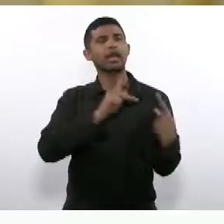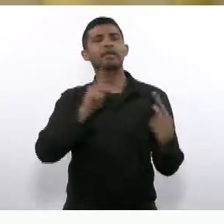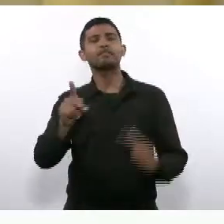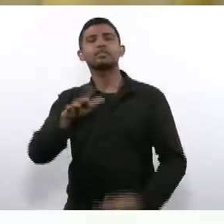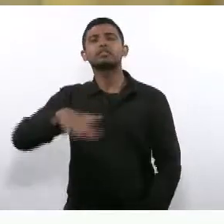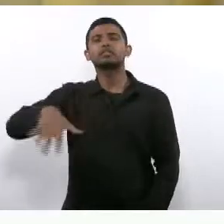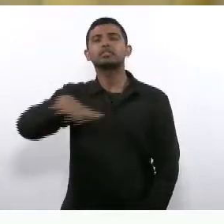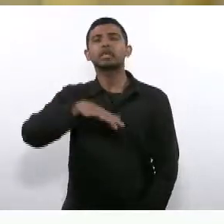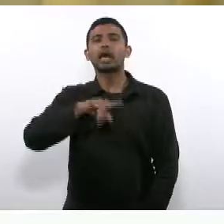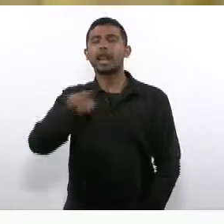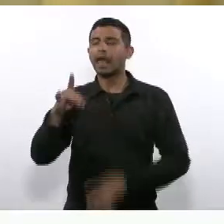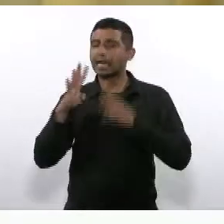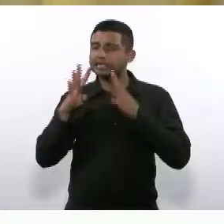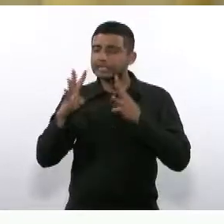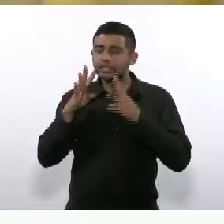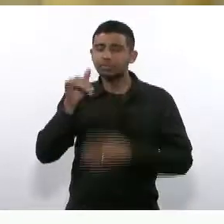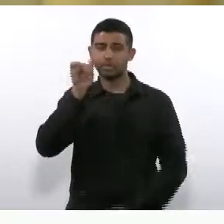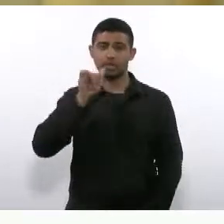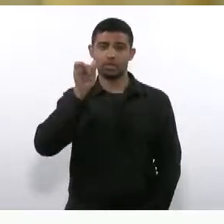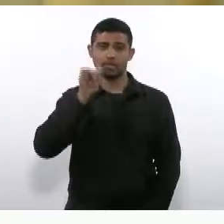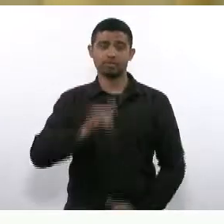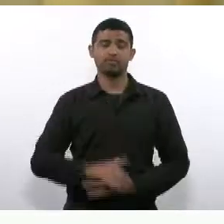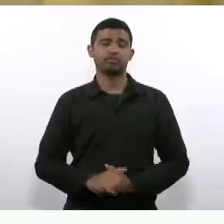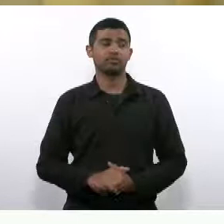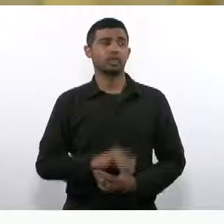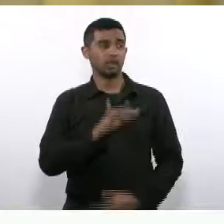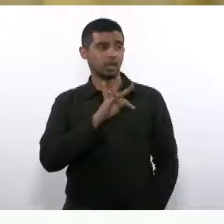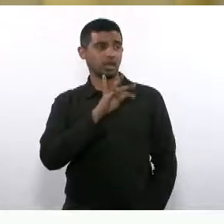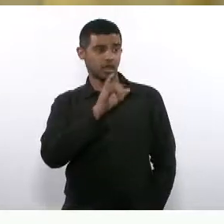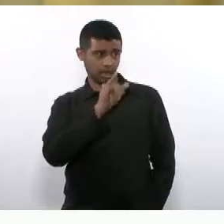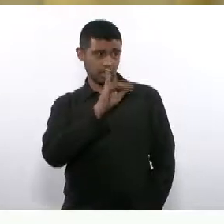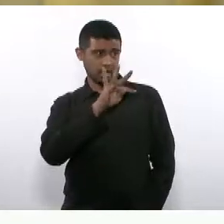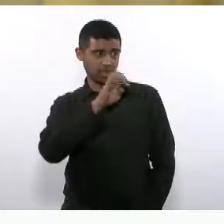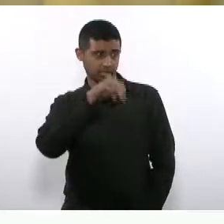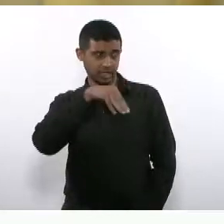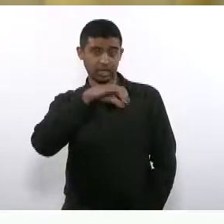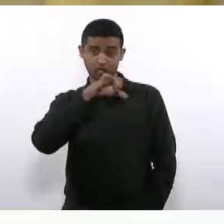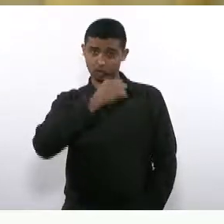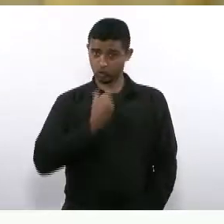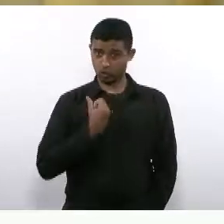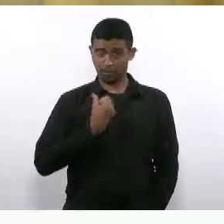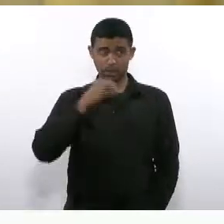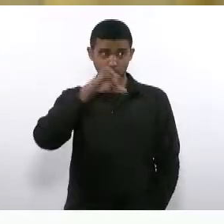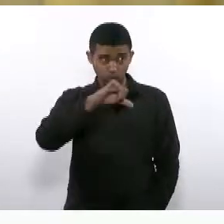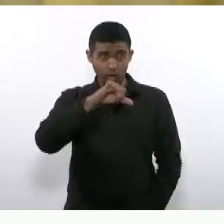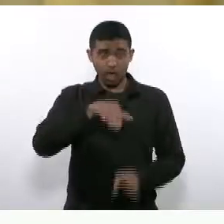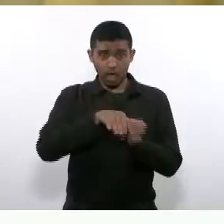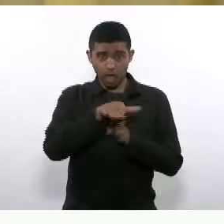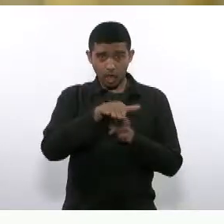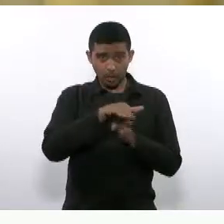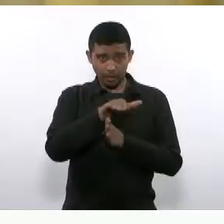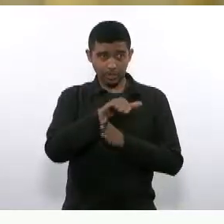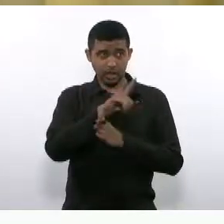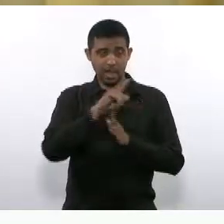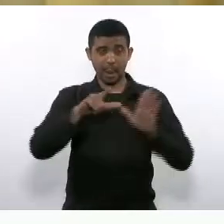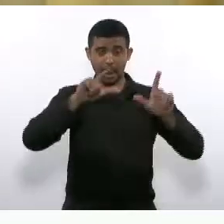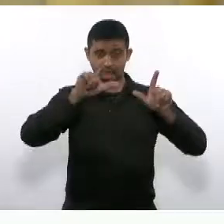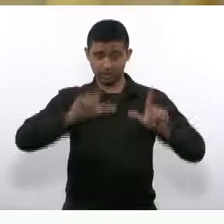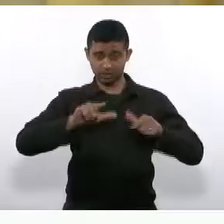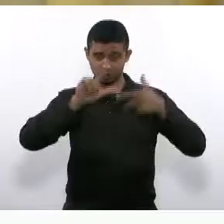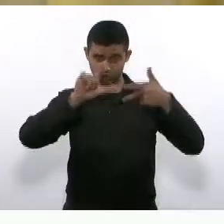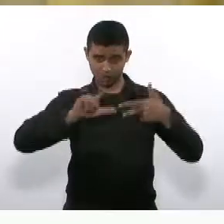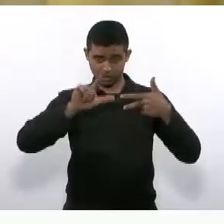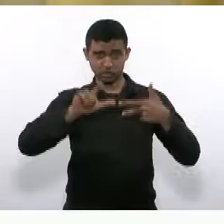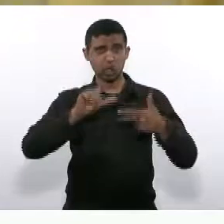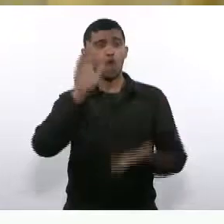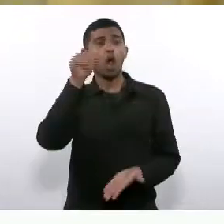da rede de atendimento a mulheres. 9 do Legislativo, recomendação para o Legislativo. É a última página.